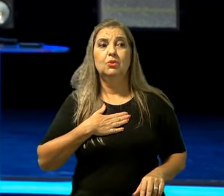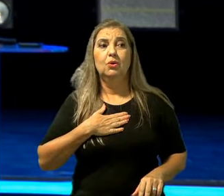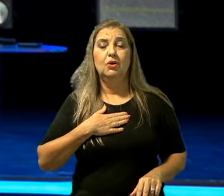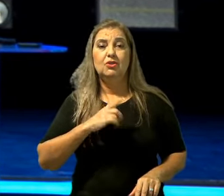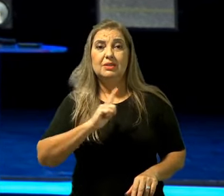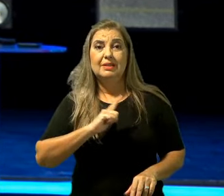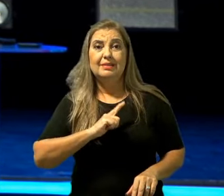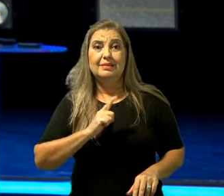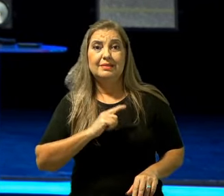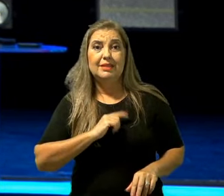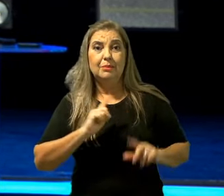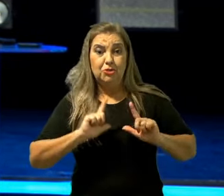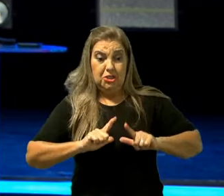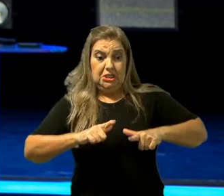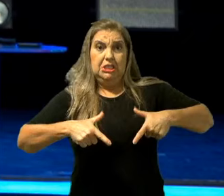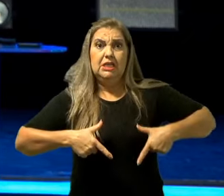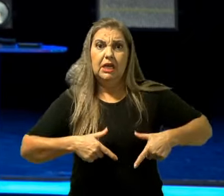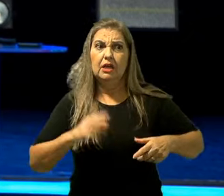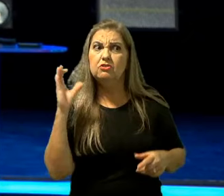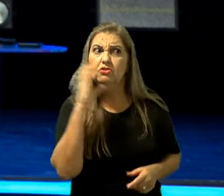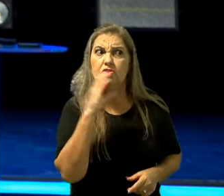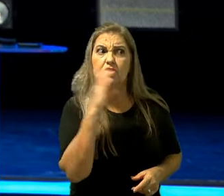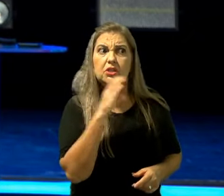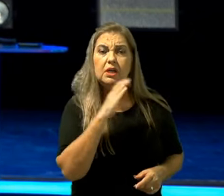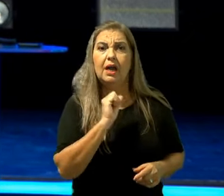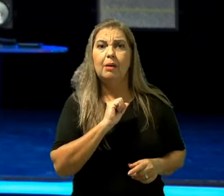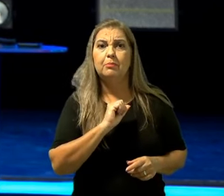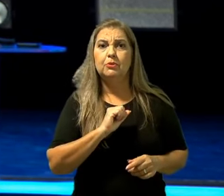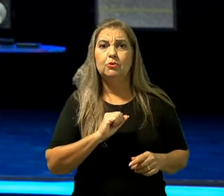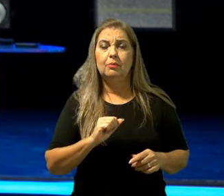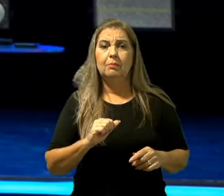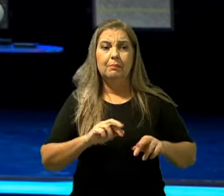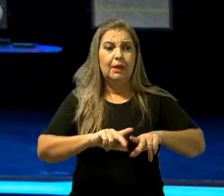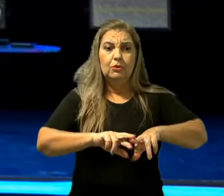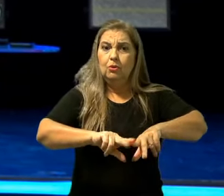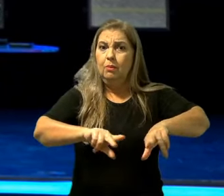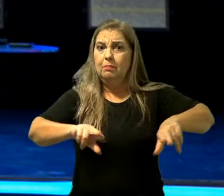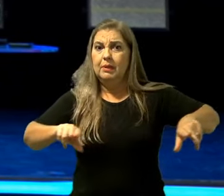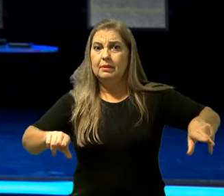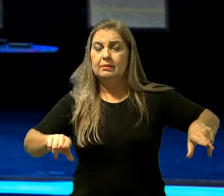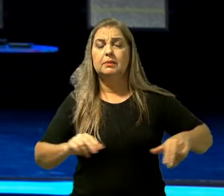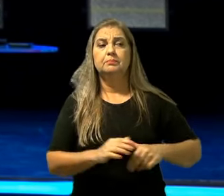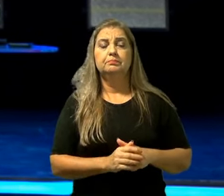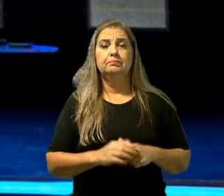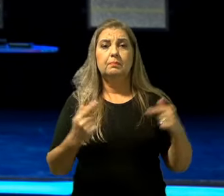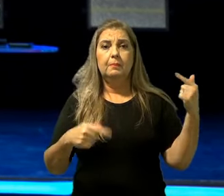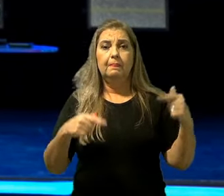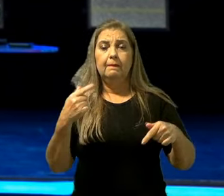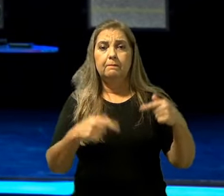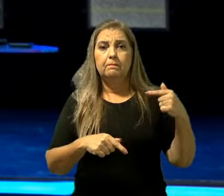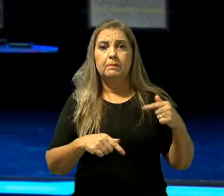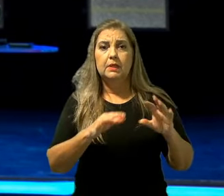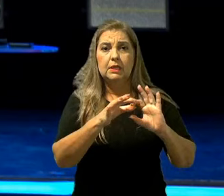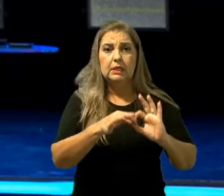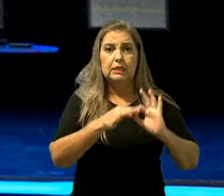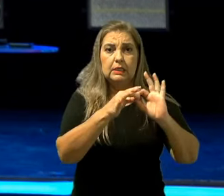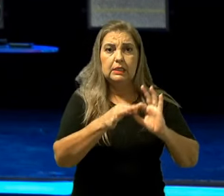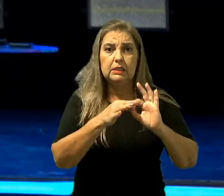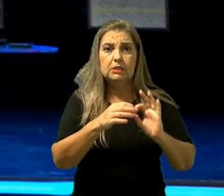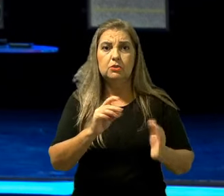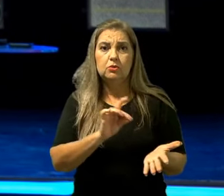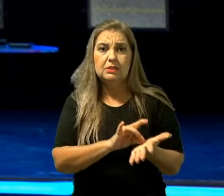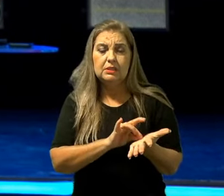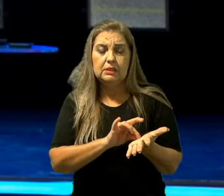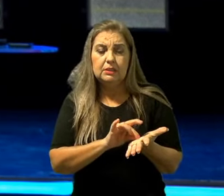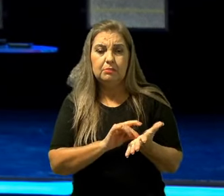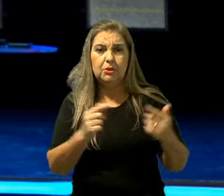de agir com astúcia para que não se torne ainda mais numerosos. E no caso de guerra, aliem-se aos nossos inimigos,